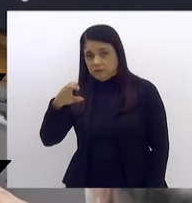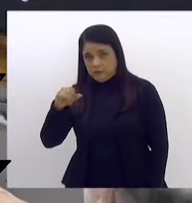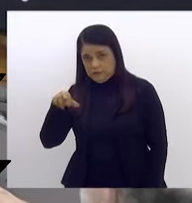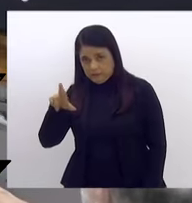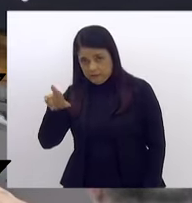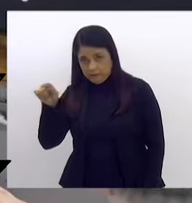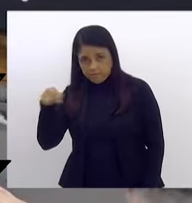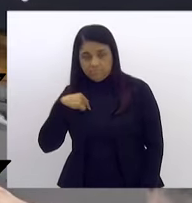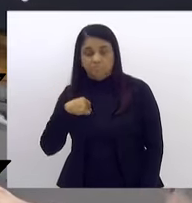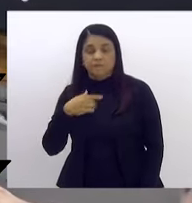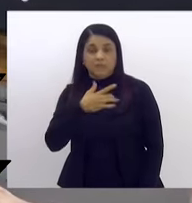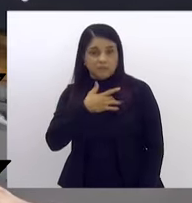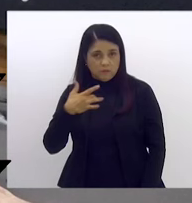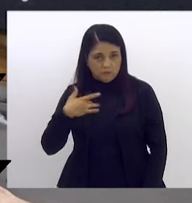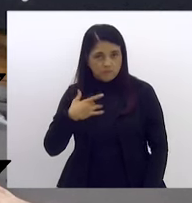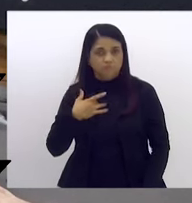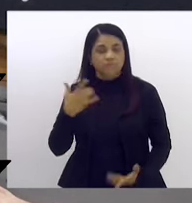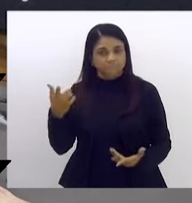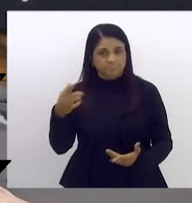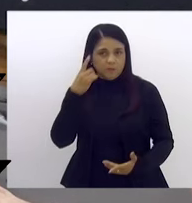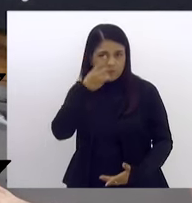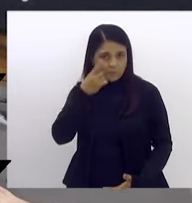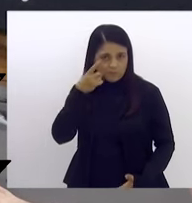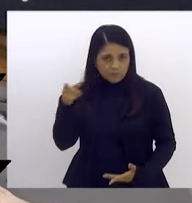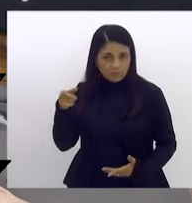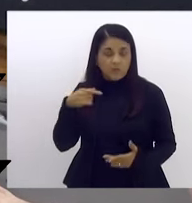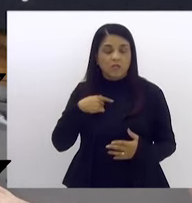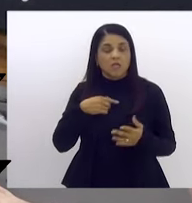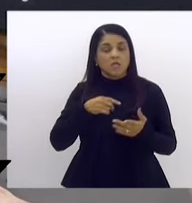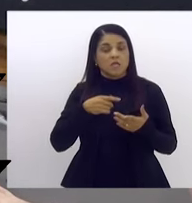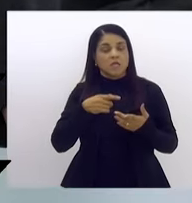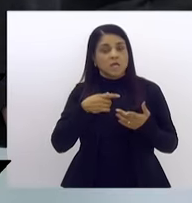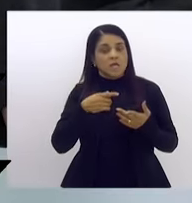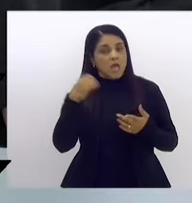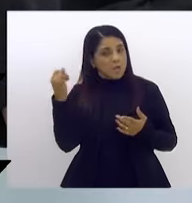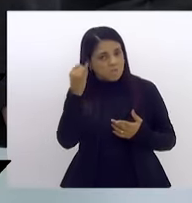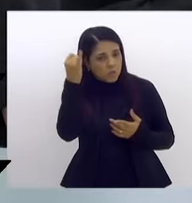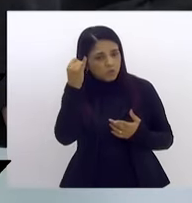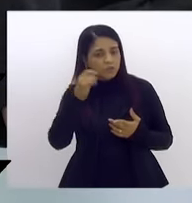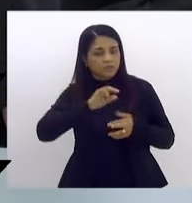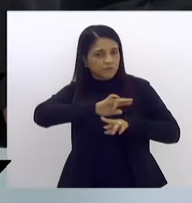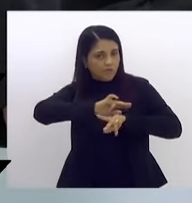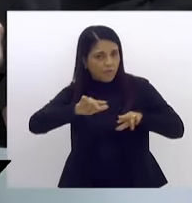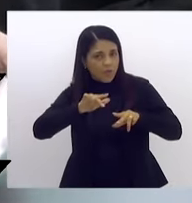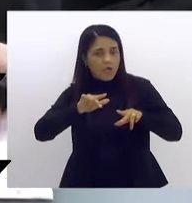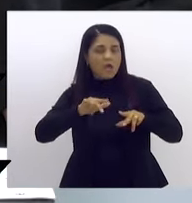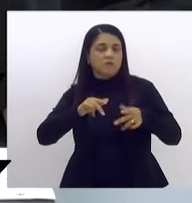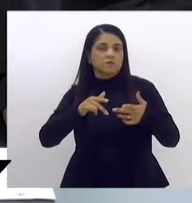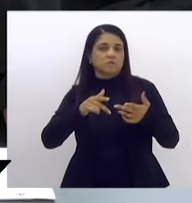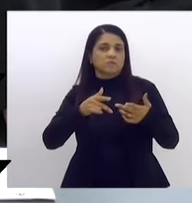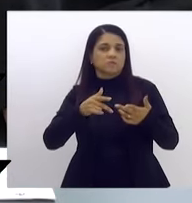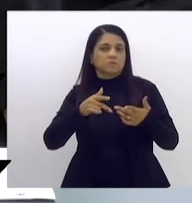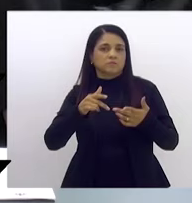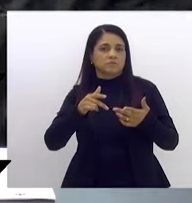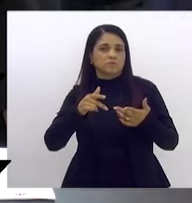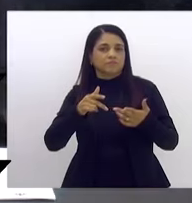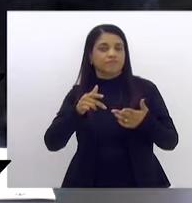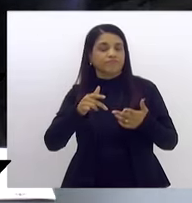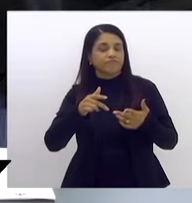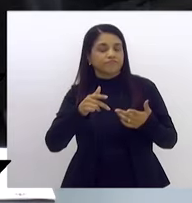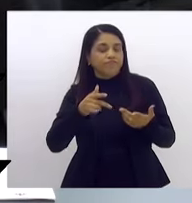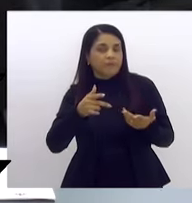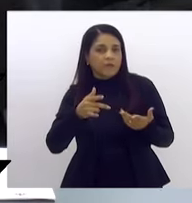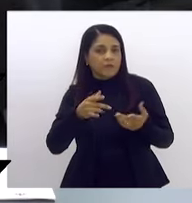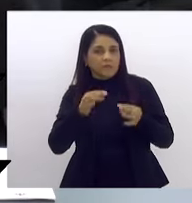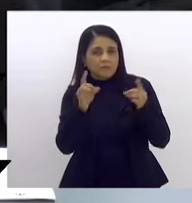eh as diferentes formas de tratamento eh para quadros de saúde que afeta a nossa